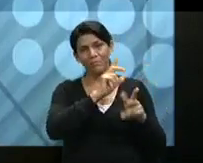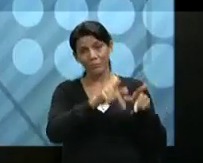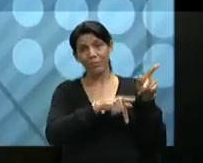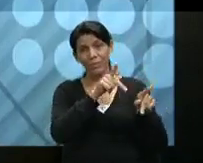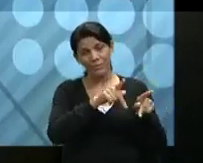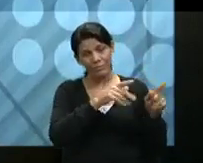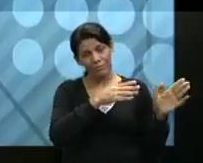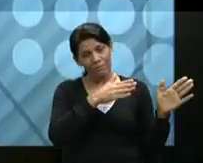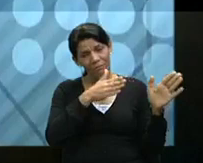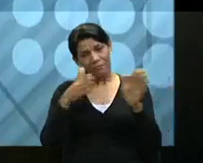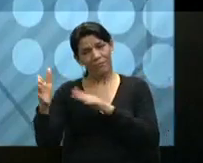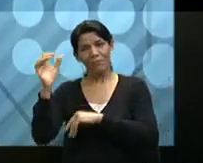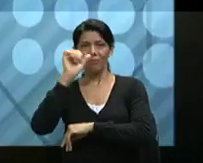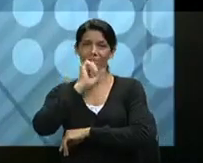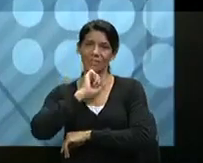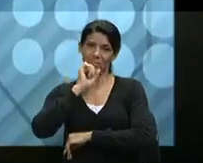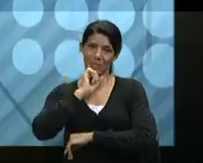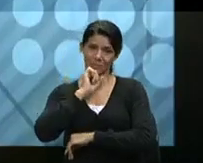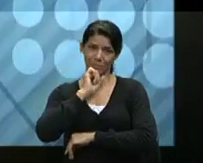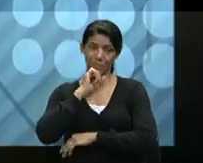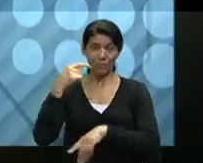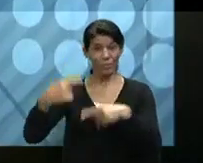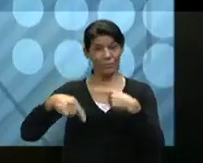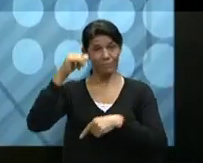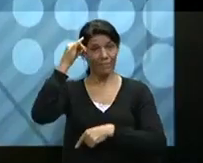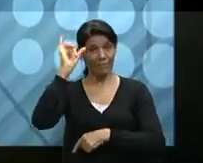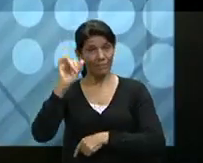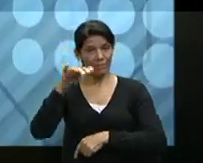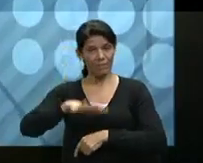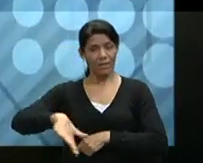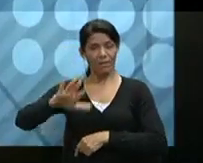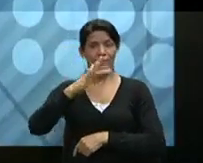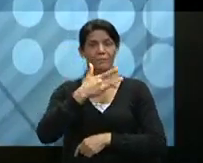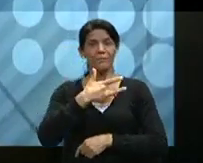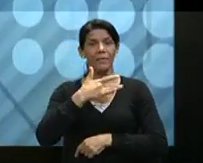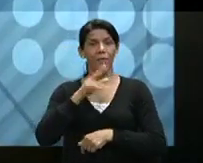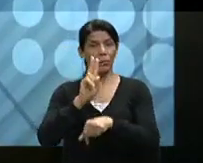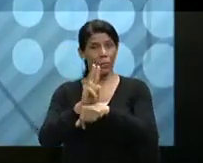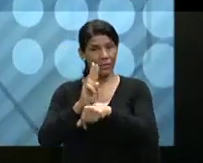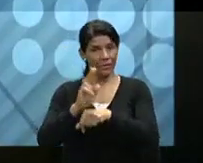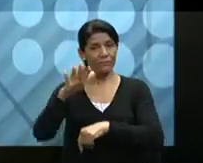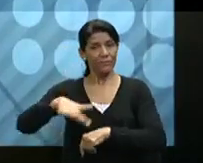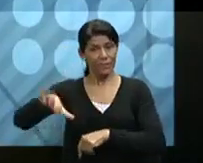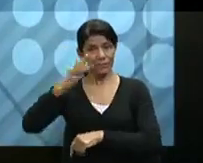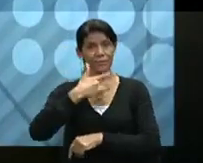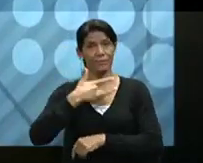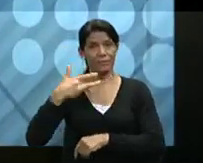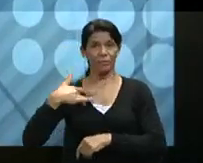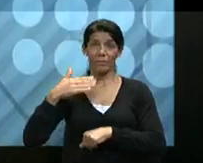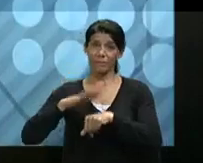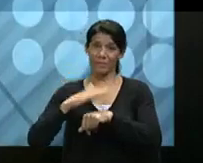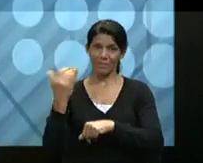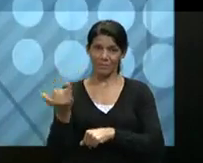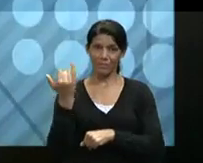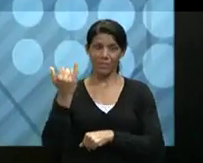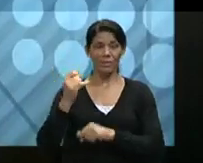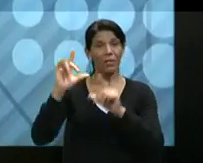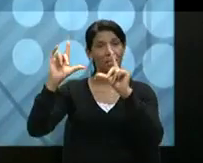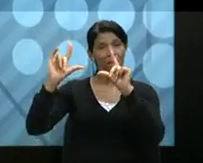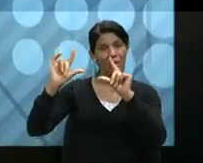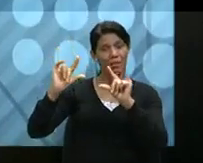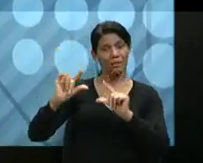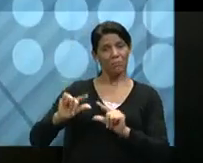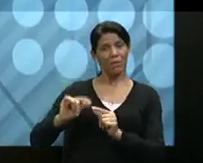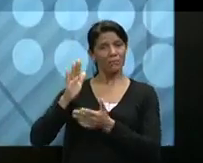população, uma vez que o investimento em políticas preventivas na área da saúde são mais eficazes e muito menos onerosas